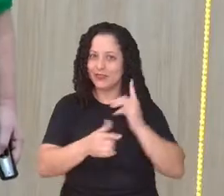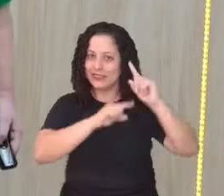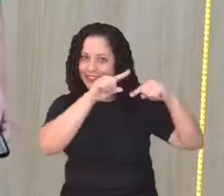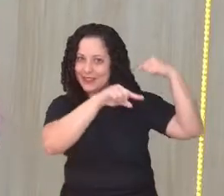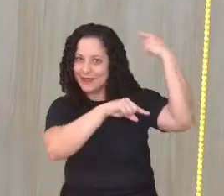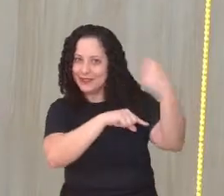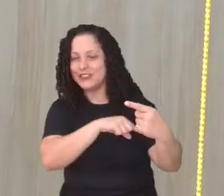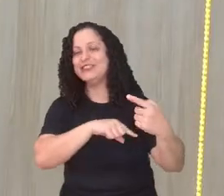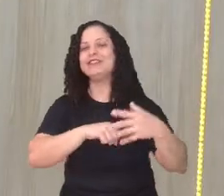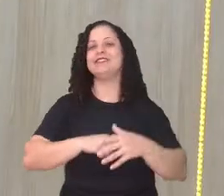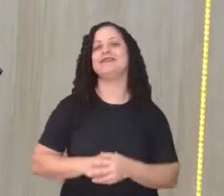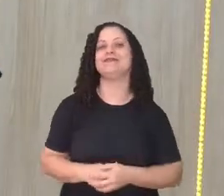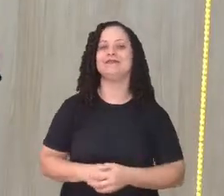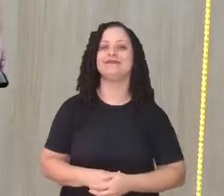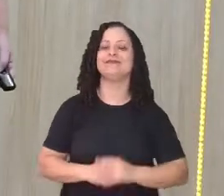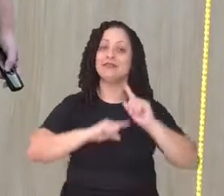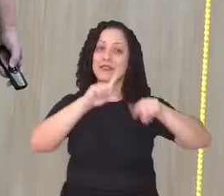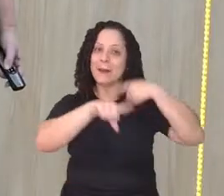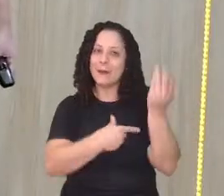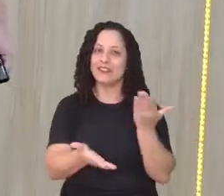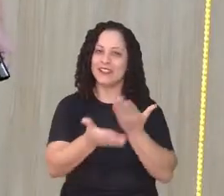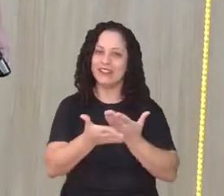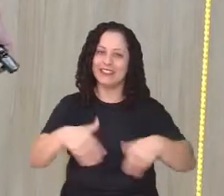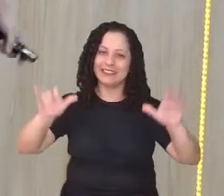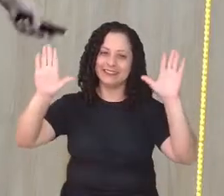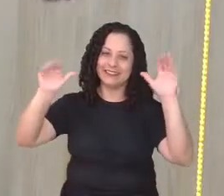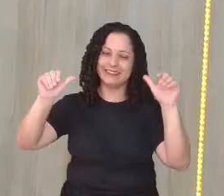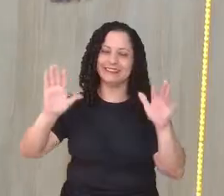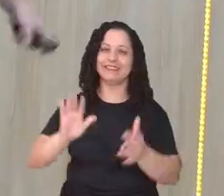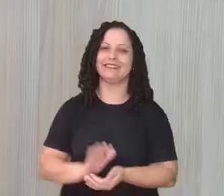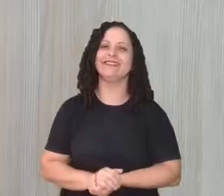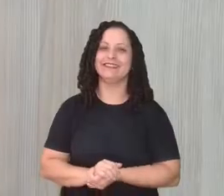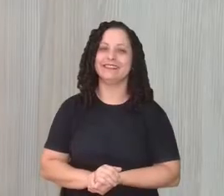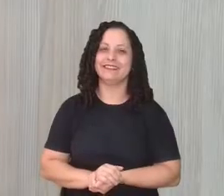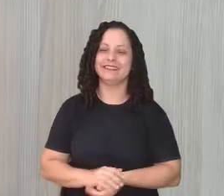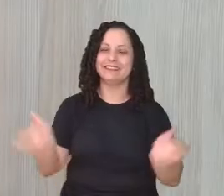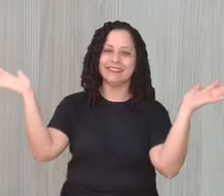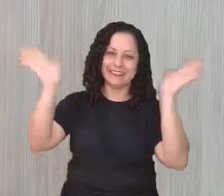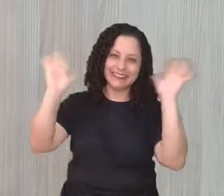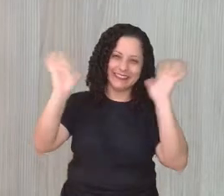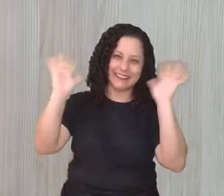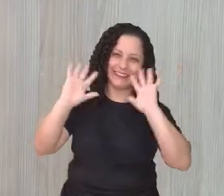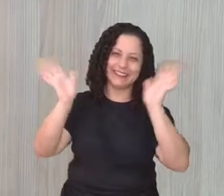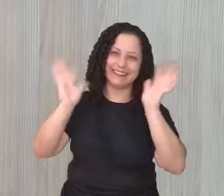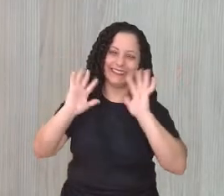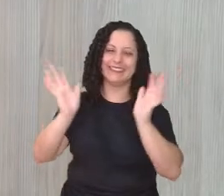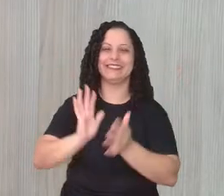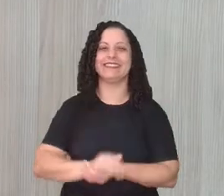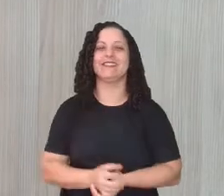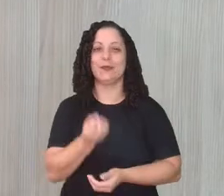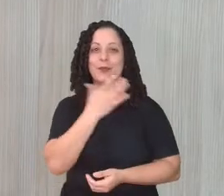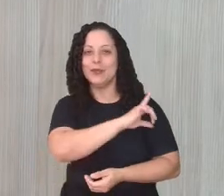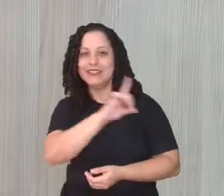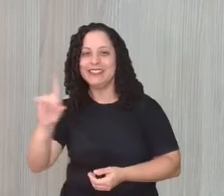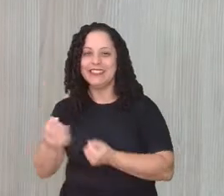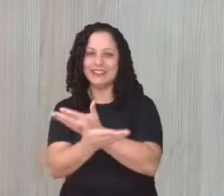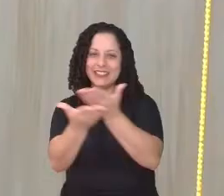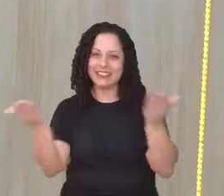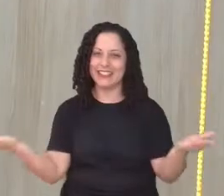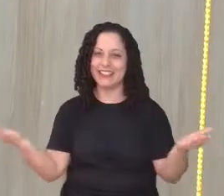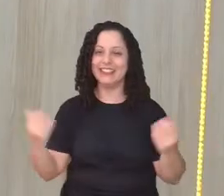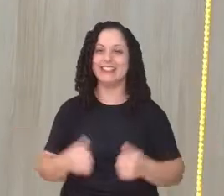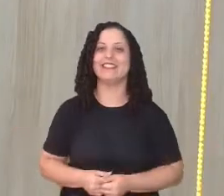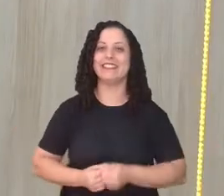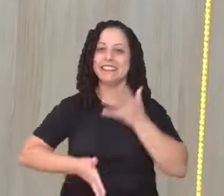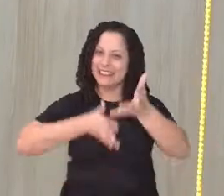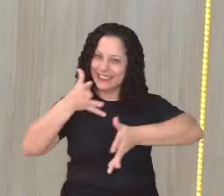Então, até a próxima aula, turma. Nádia? Tchau, pessoal. Um bom dia para vocês. Equipe